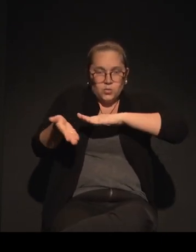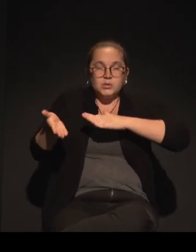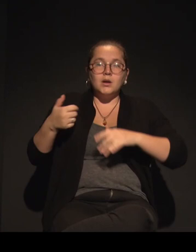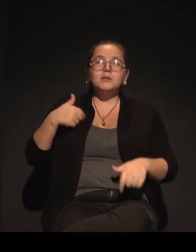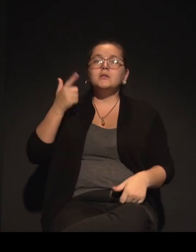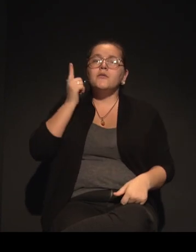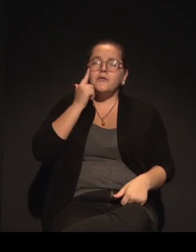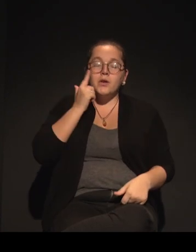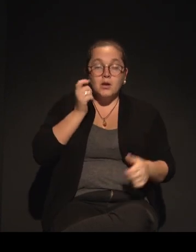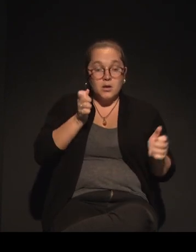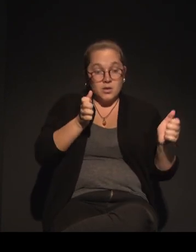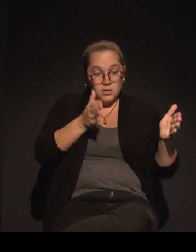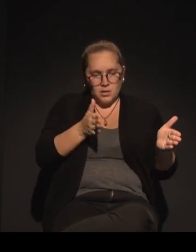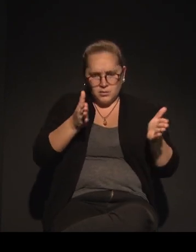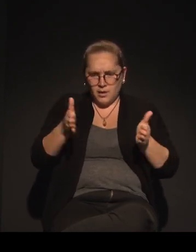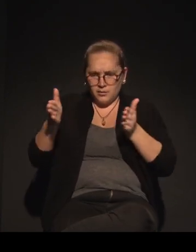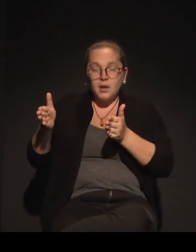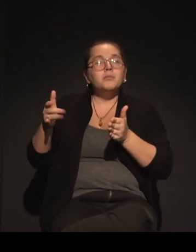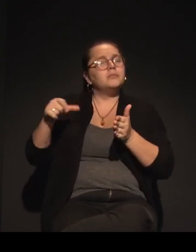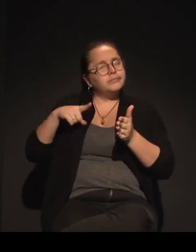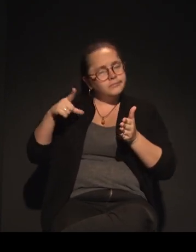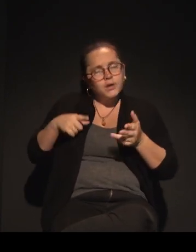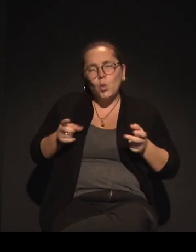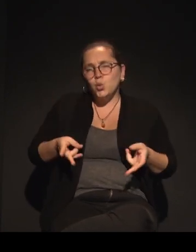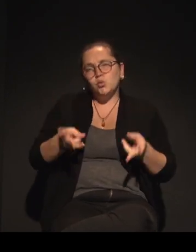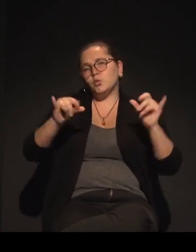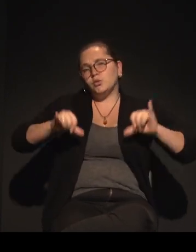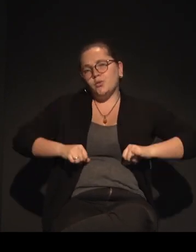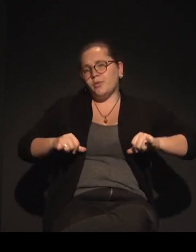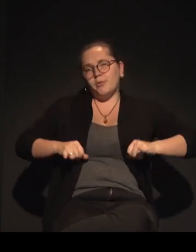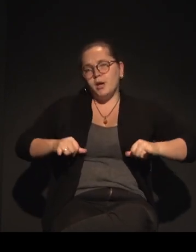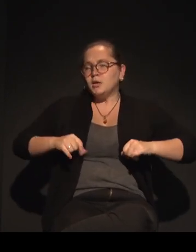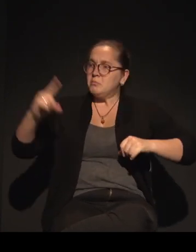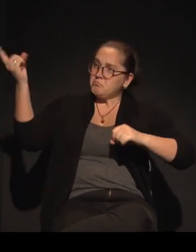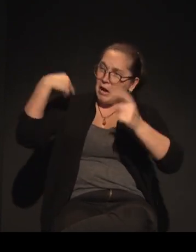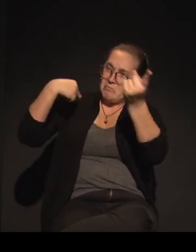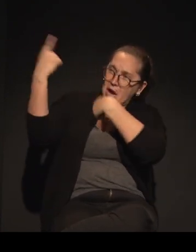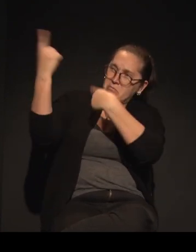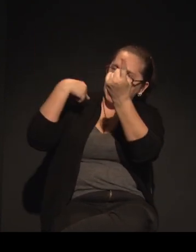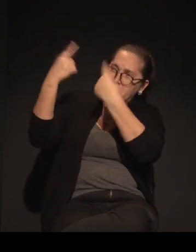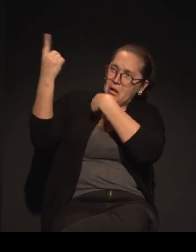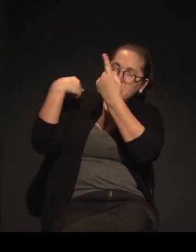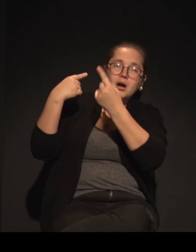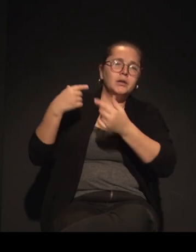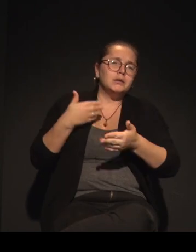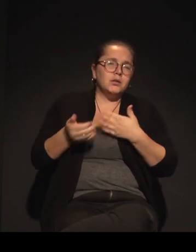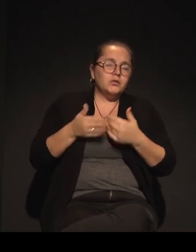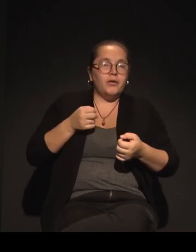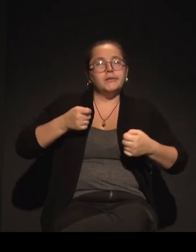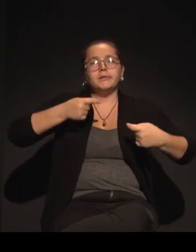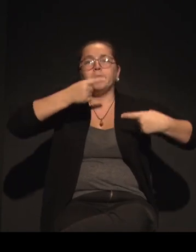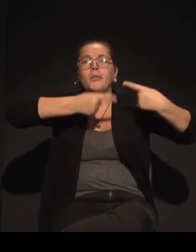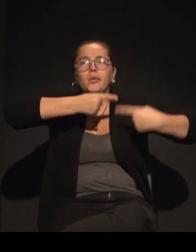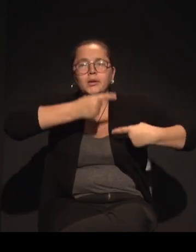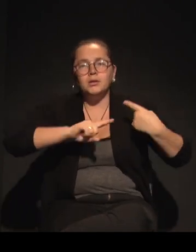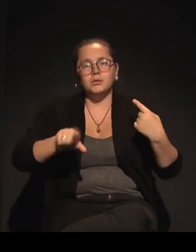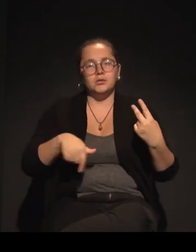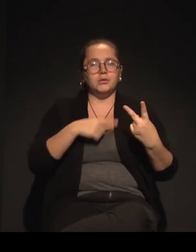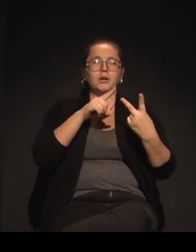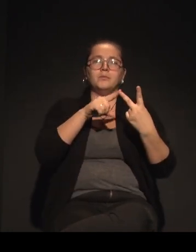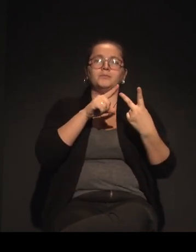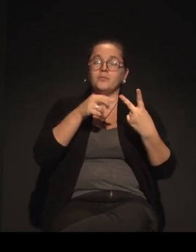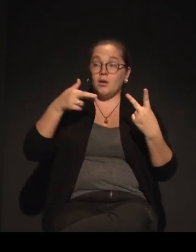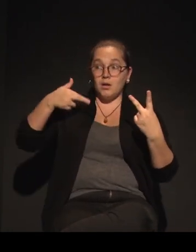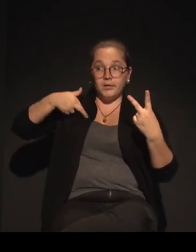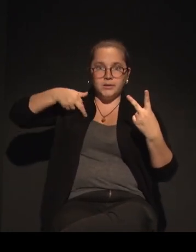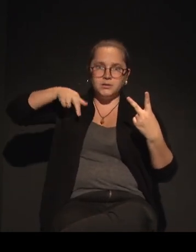assim a gente sofre muito com essa questão dessas imposições não é que vêm de fora tanto da da política é dada à